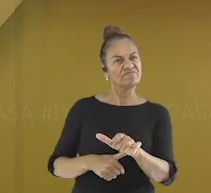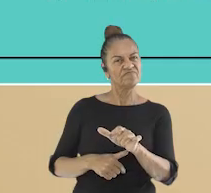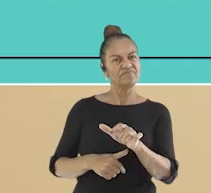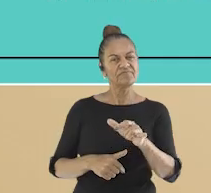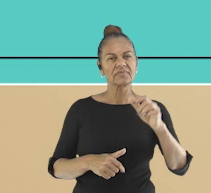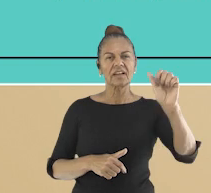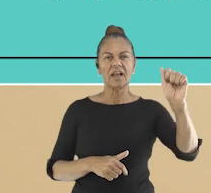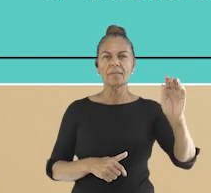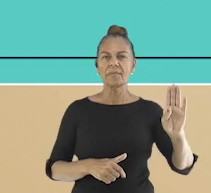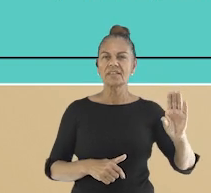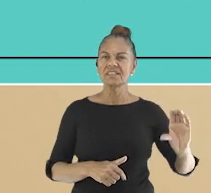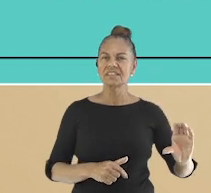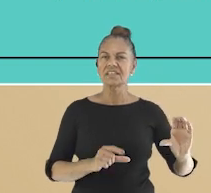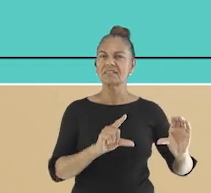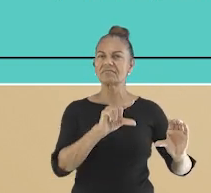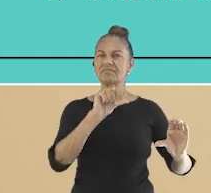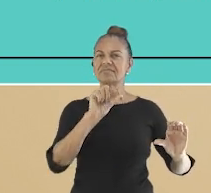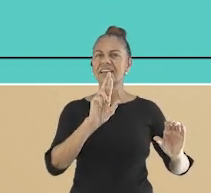pensarem.